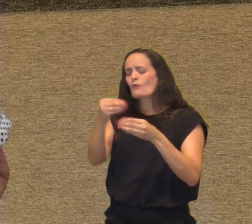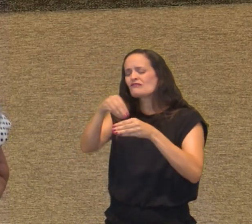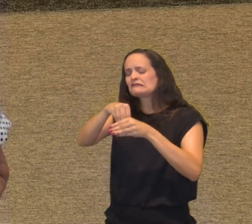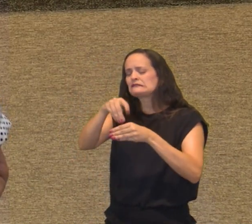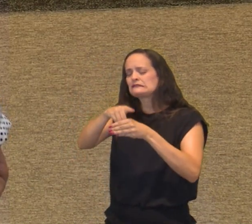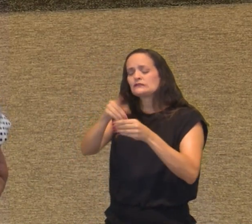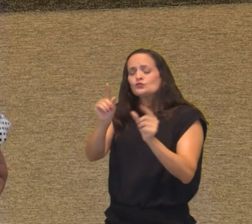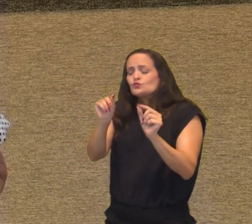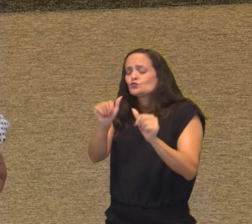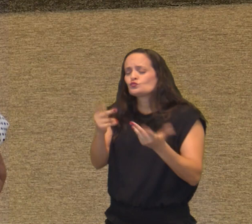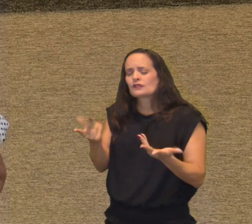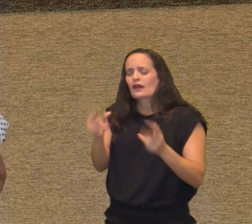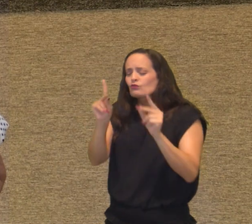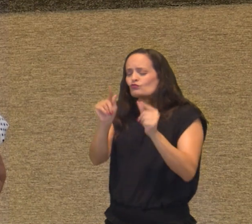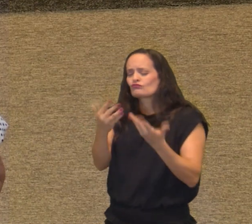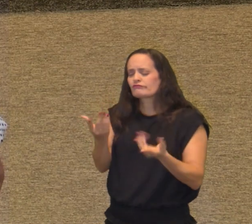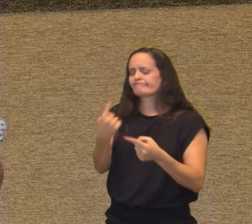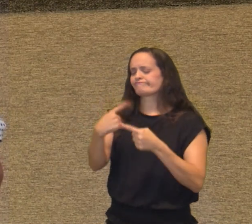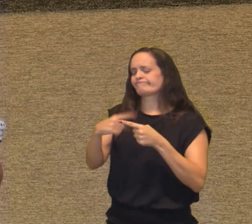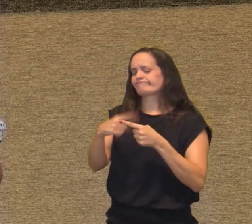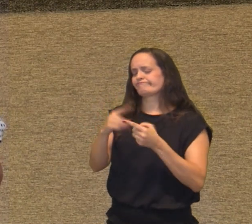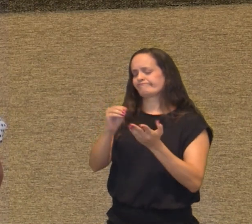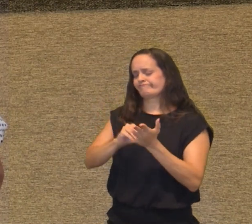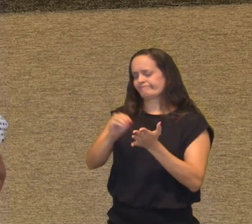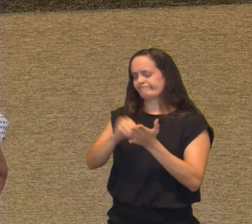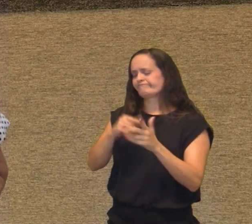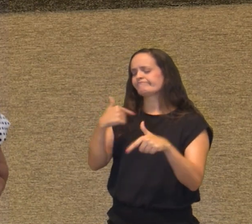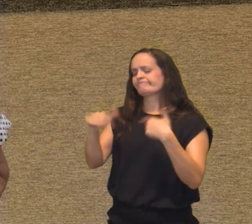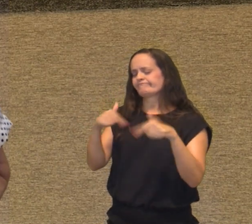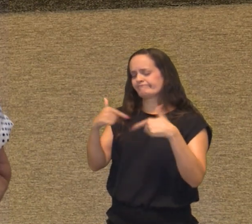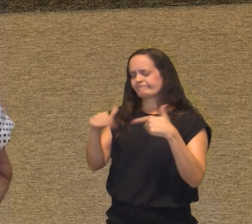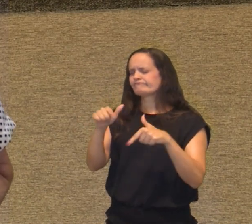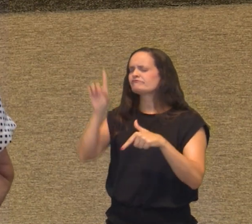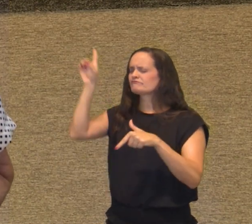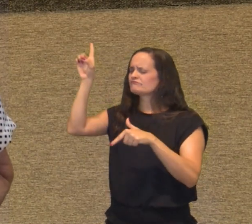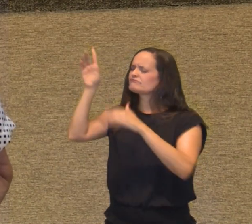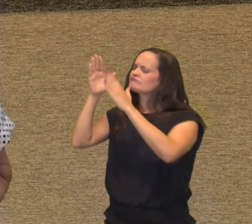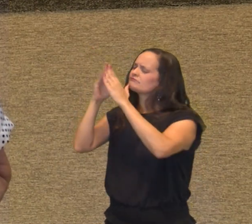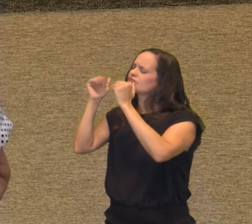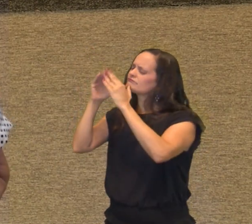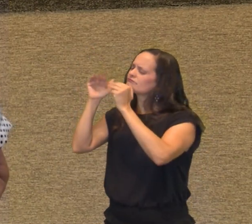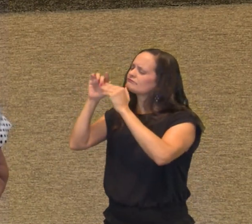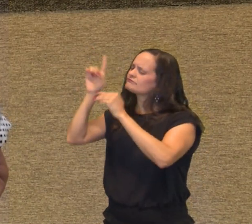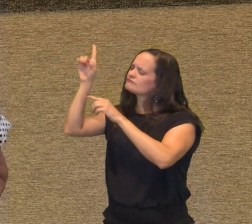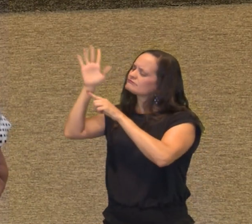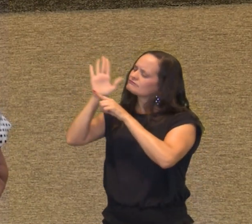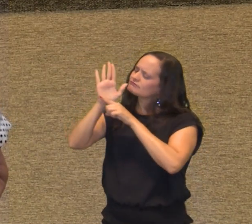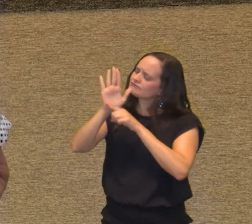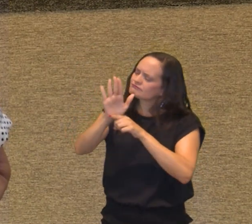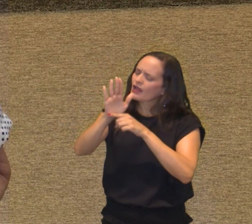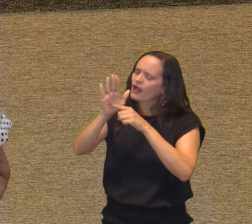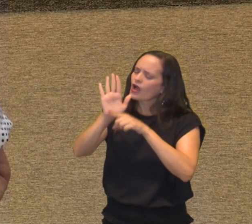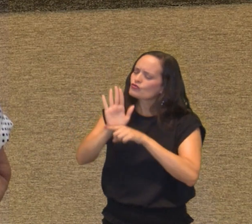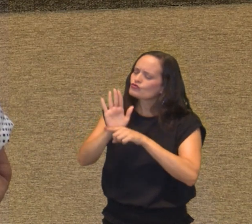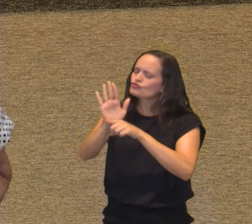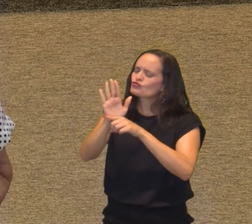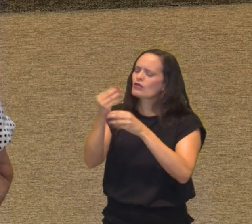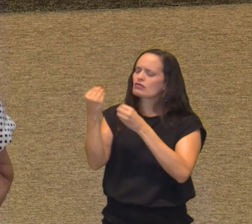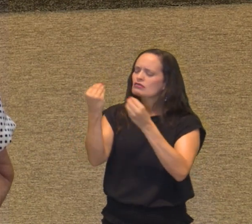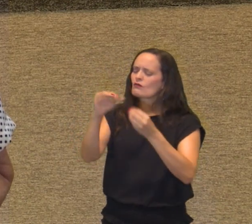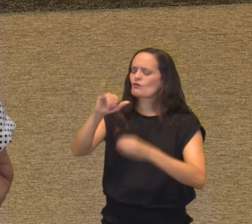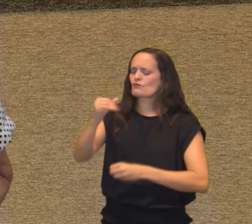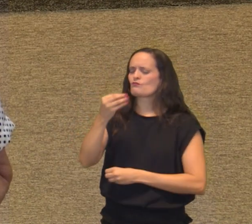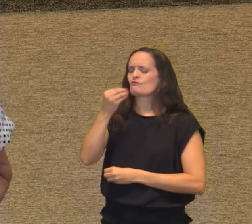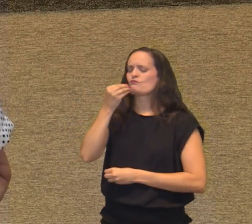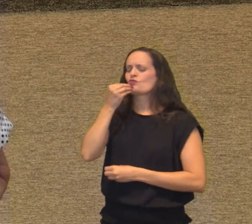Senhor Deus, ter esse privilégio, ainda não tem trabalho. Pedimos ao Senhor que o Senhor abra, Senhor, as portas,